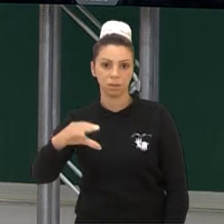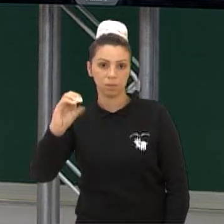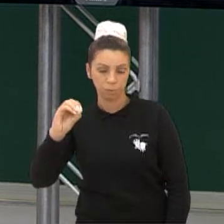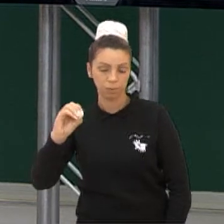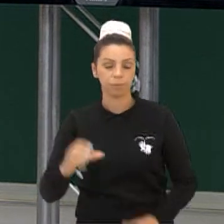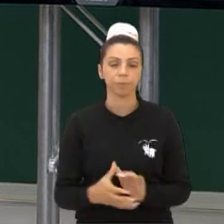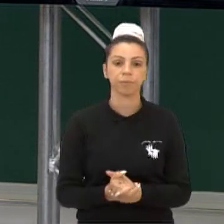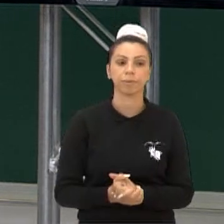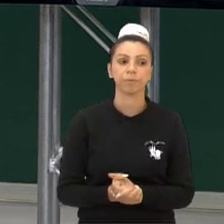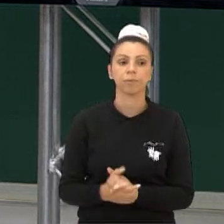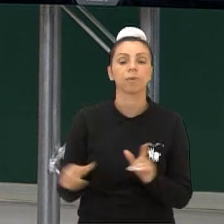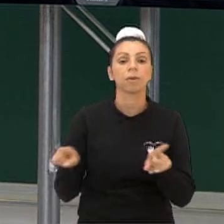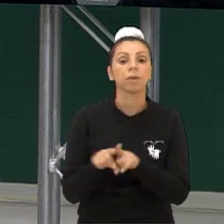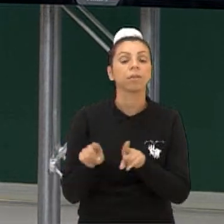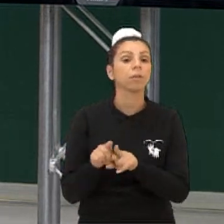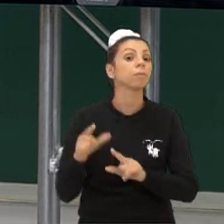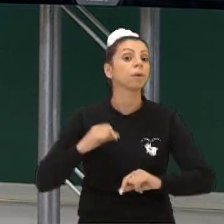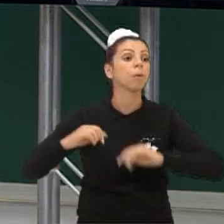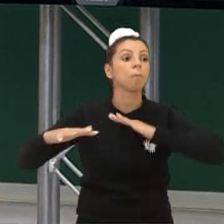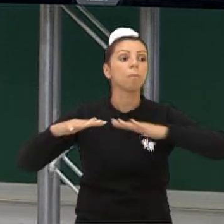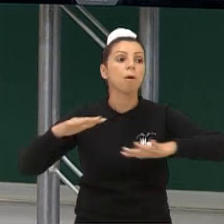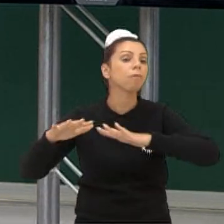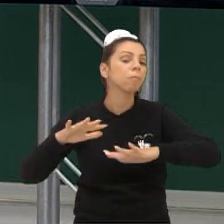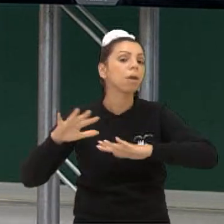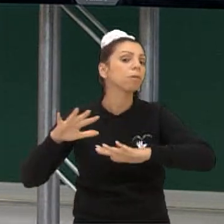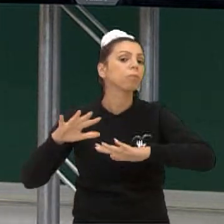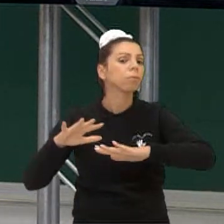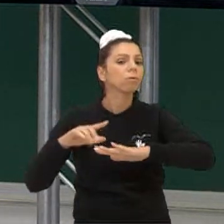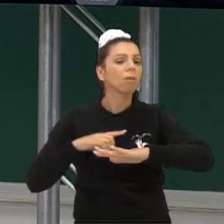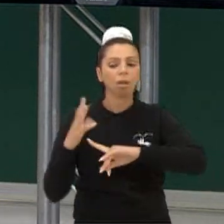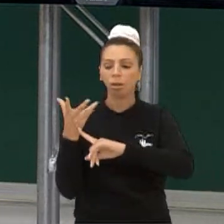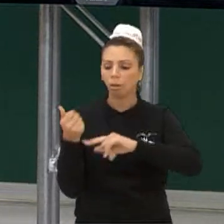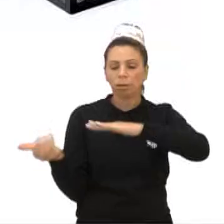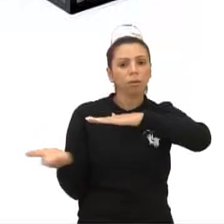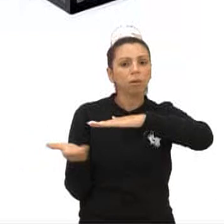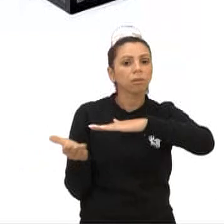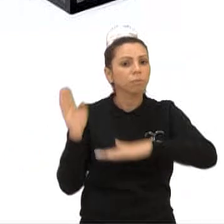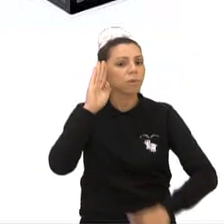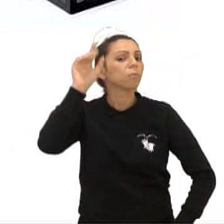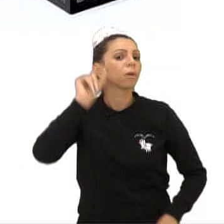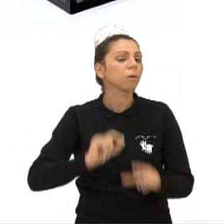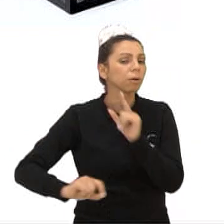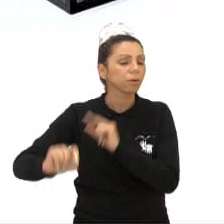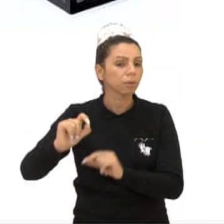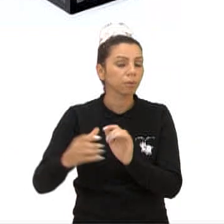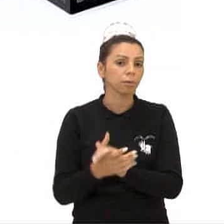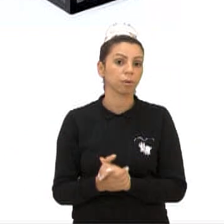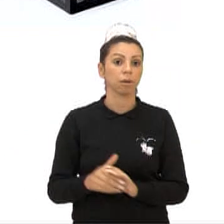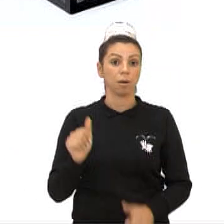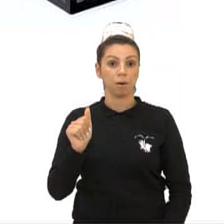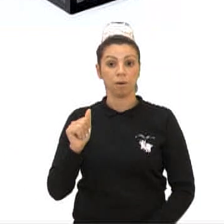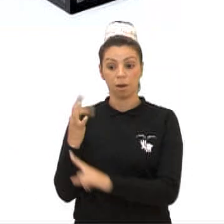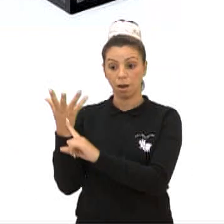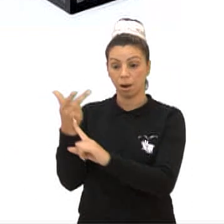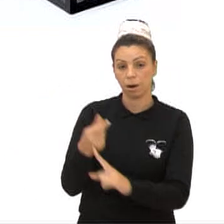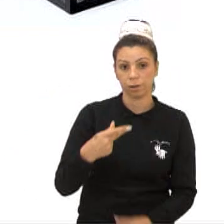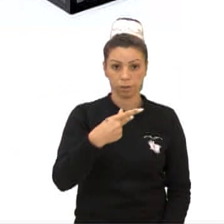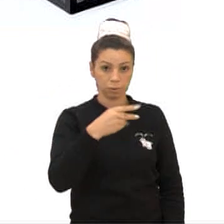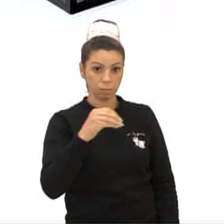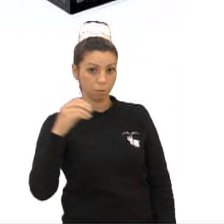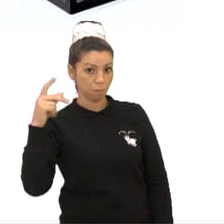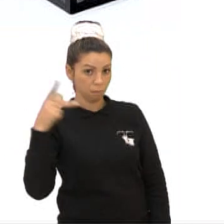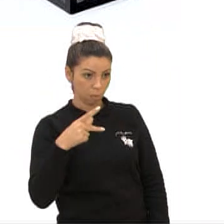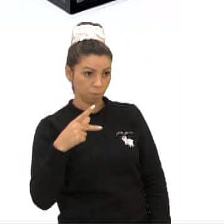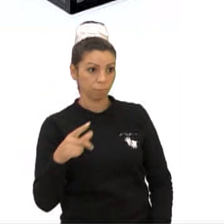Principais movimentos da arte contemporânea. Quais são os principais movimentos que nós temos hoje? Nós temos a arte pop, que é uma linguagem totalmente